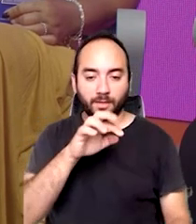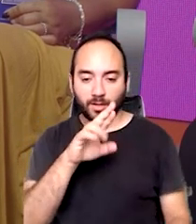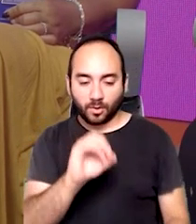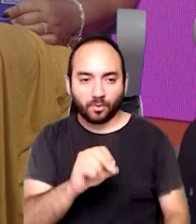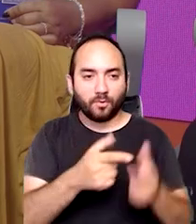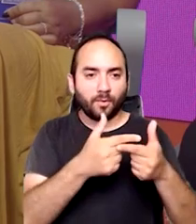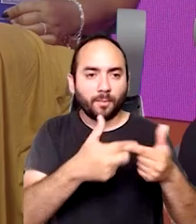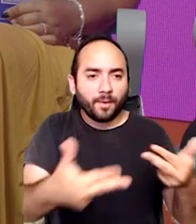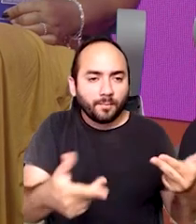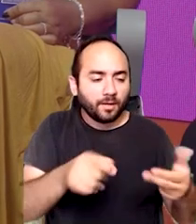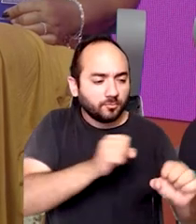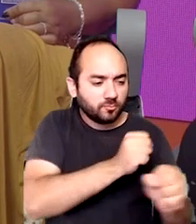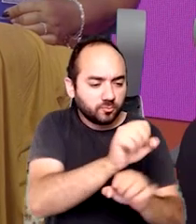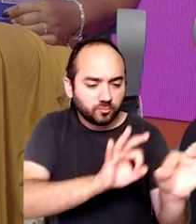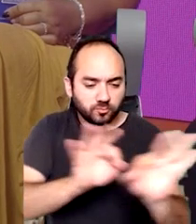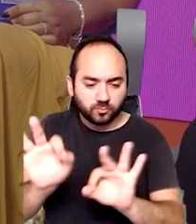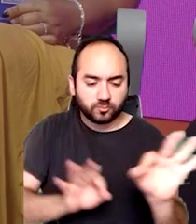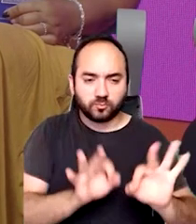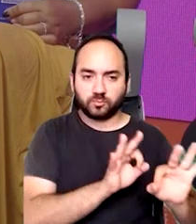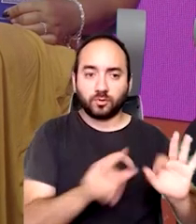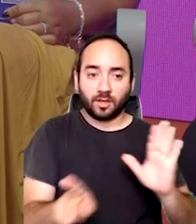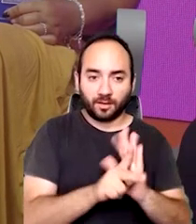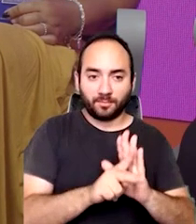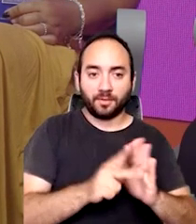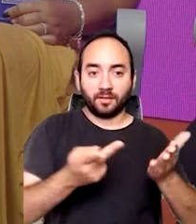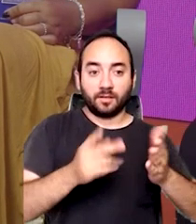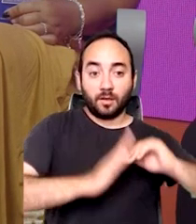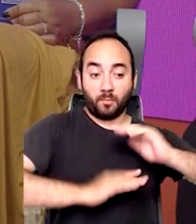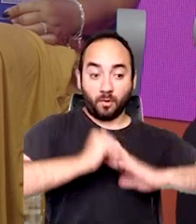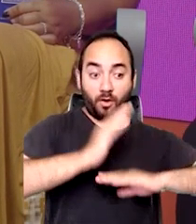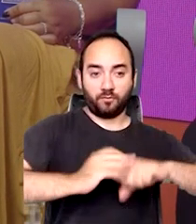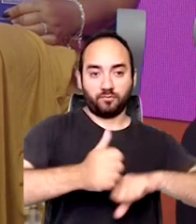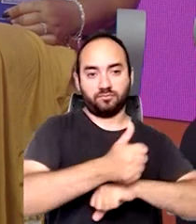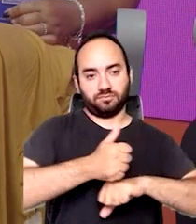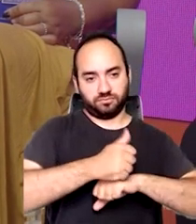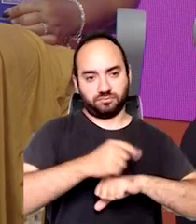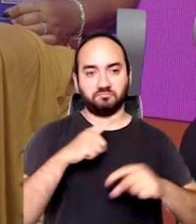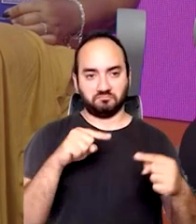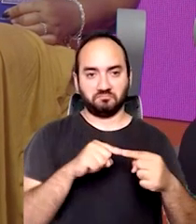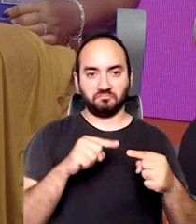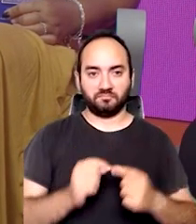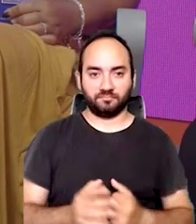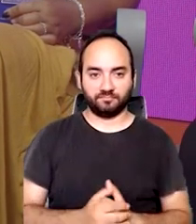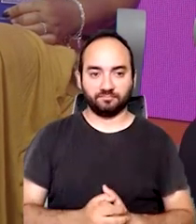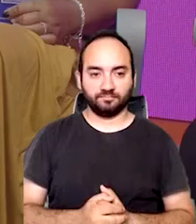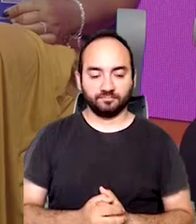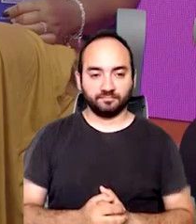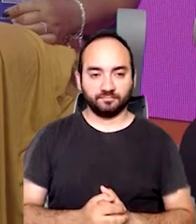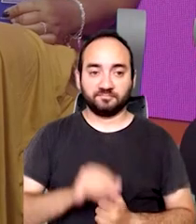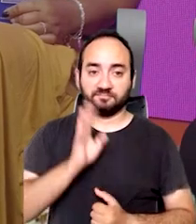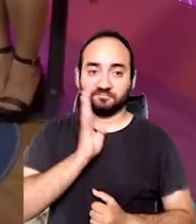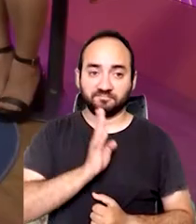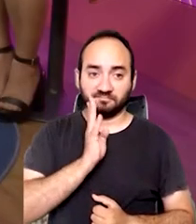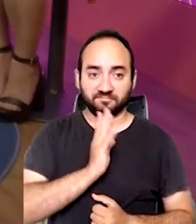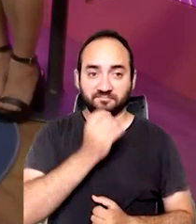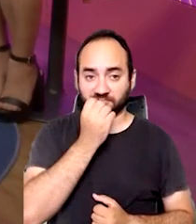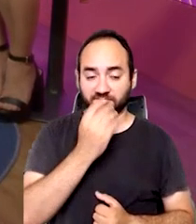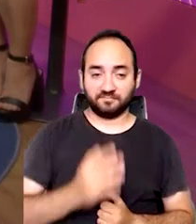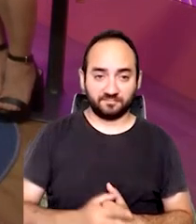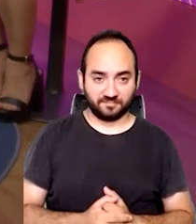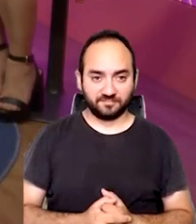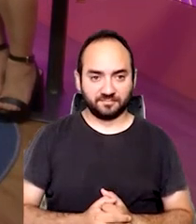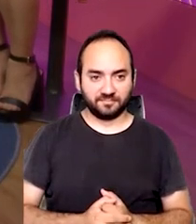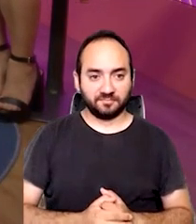microfibra e produtos também que são eh de uso profissional muito